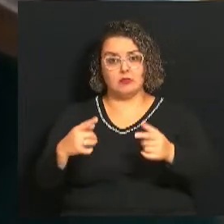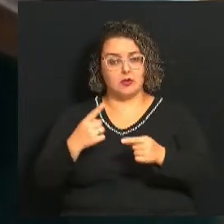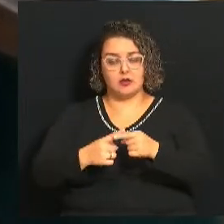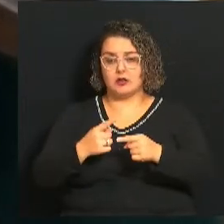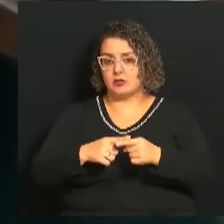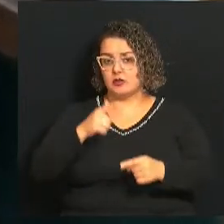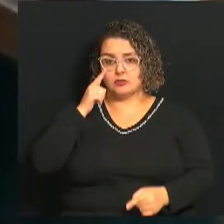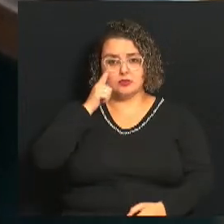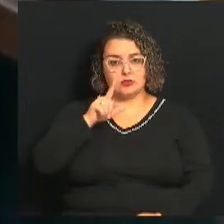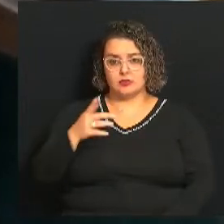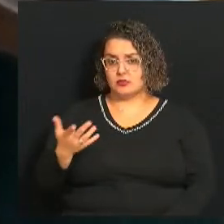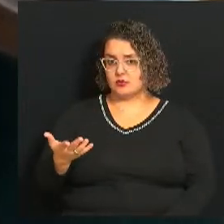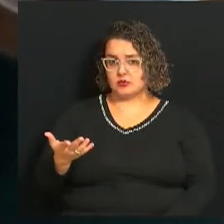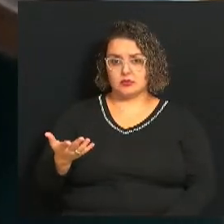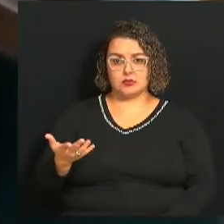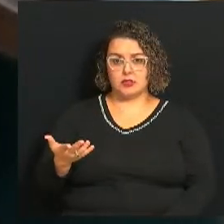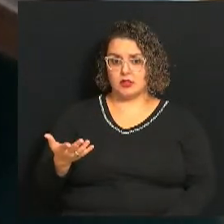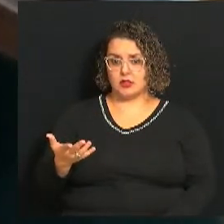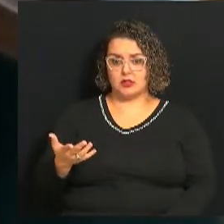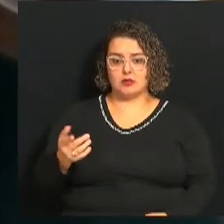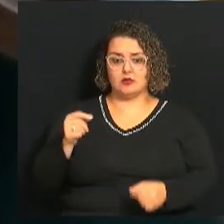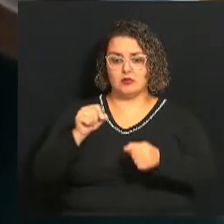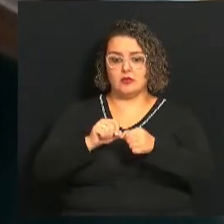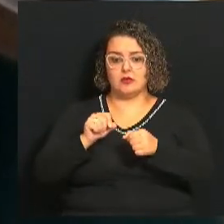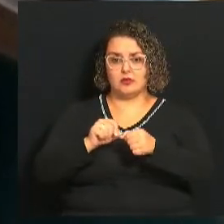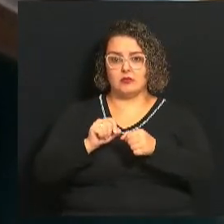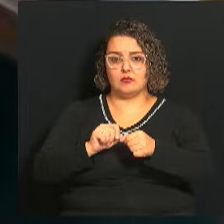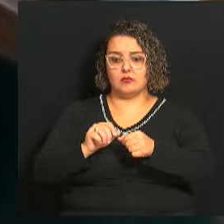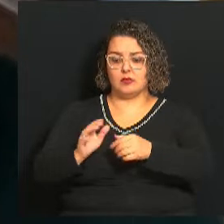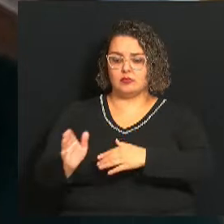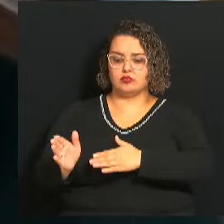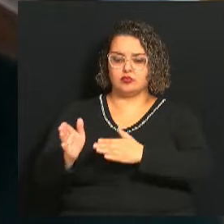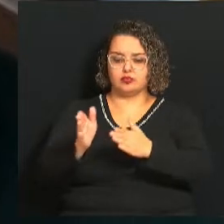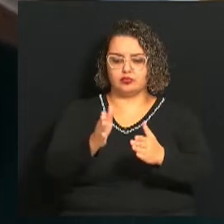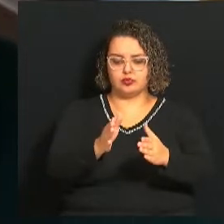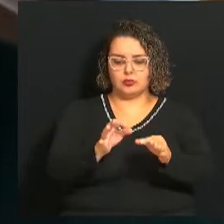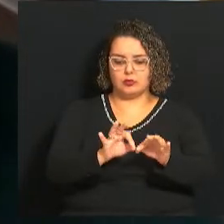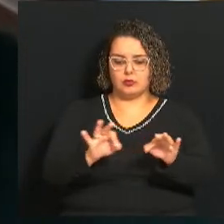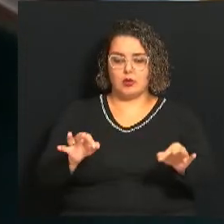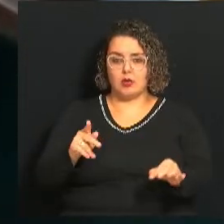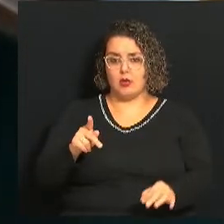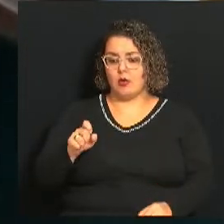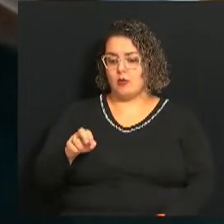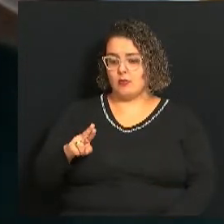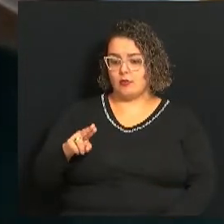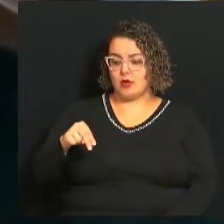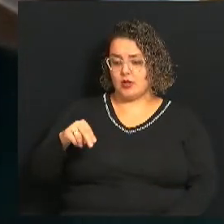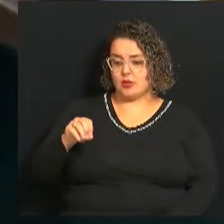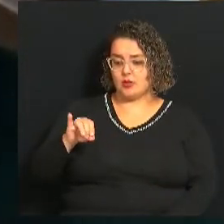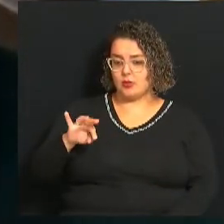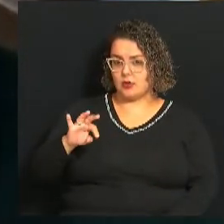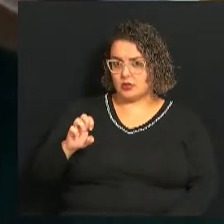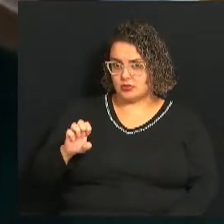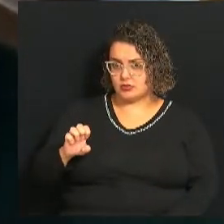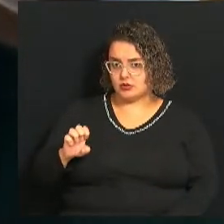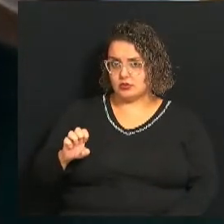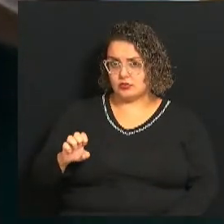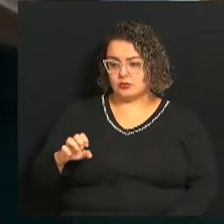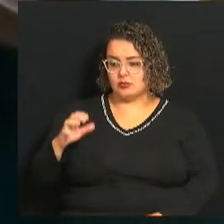conseguem a fazer aninhamento ou pernoite num pé de cana, por exemplo,